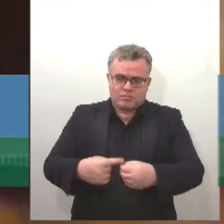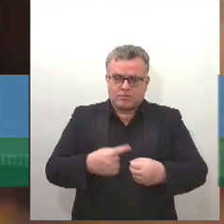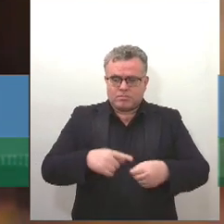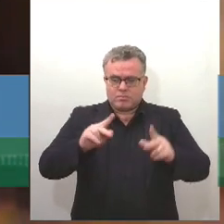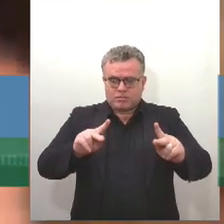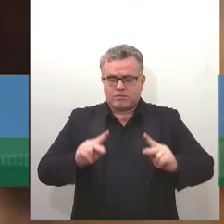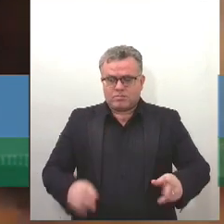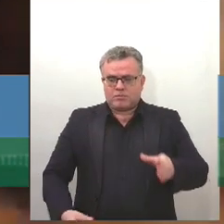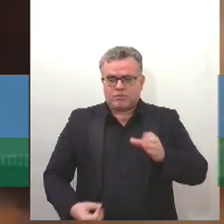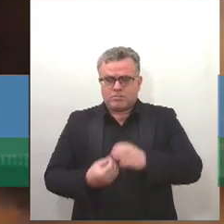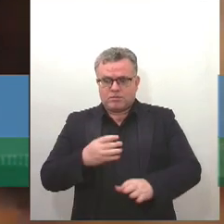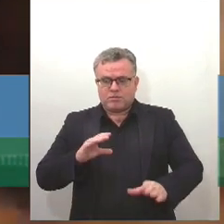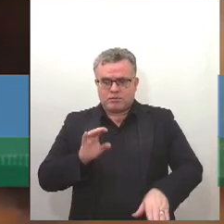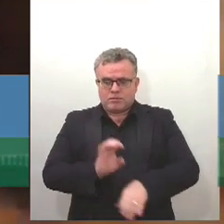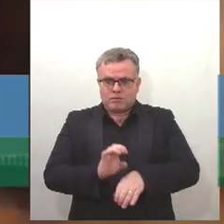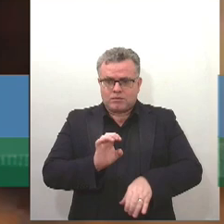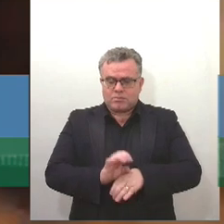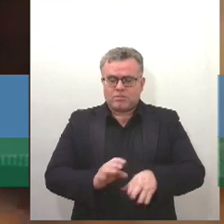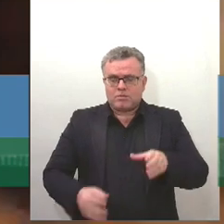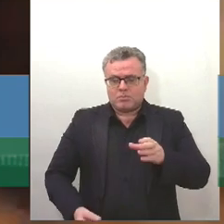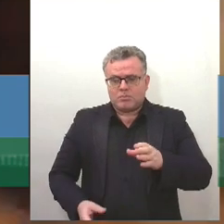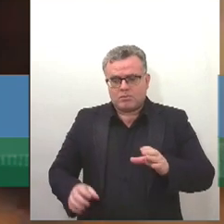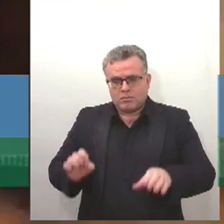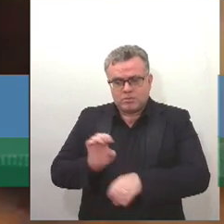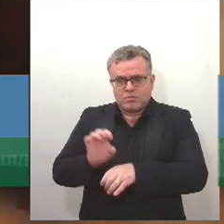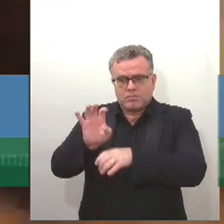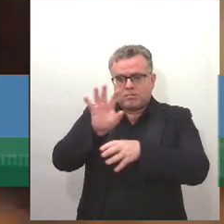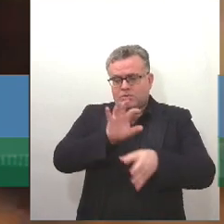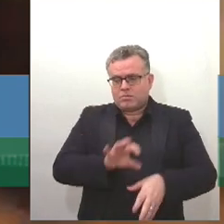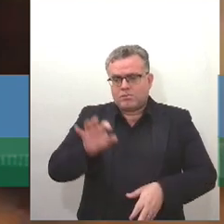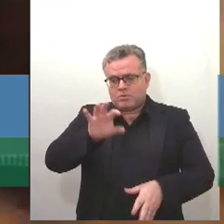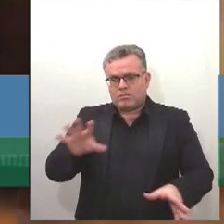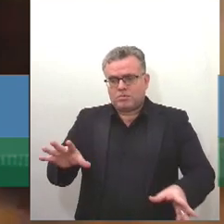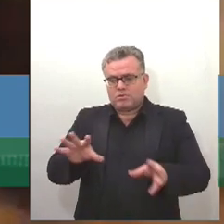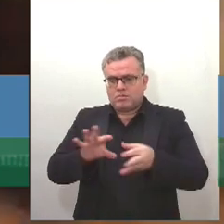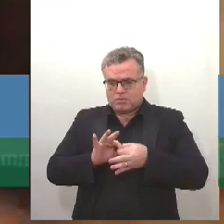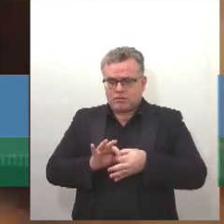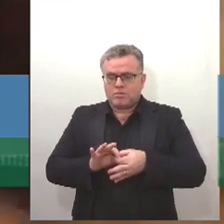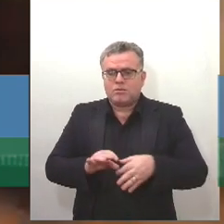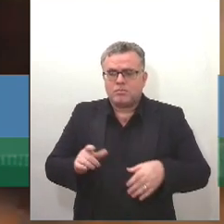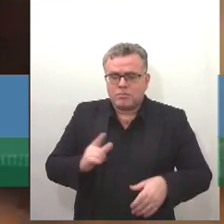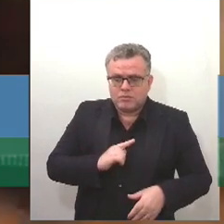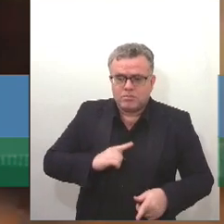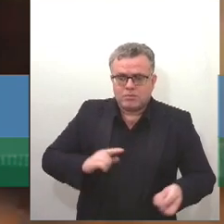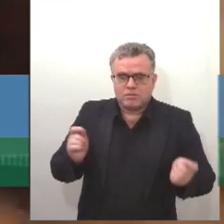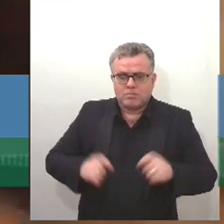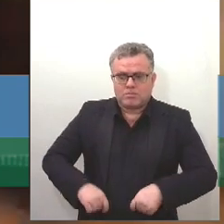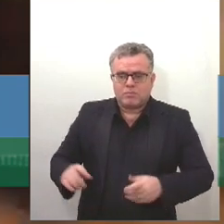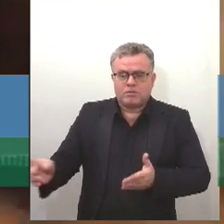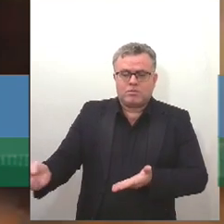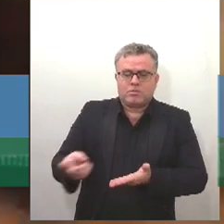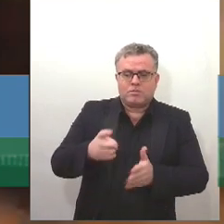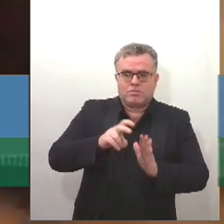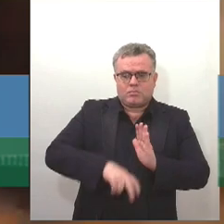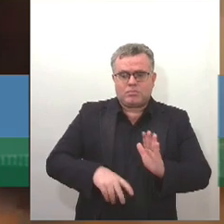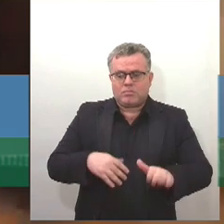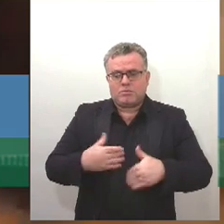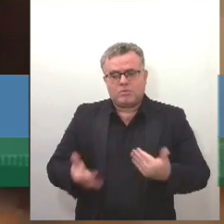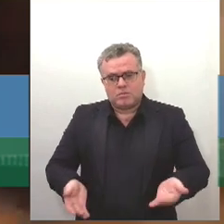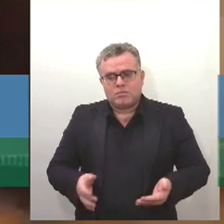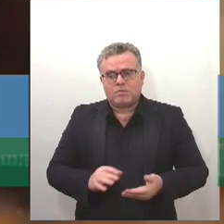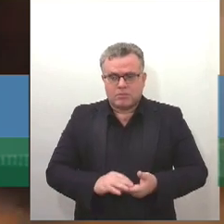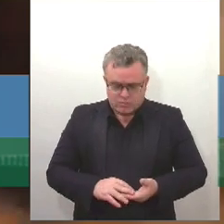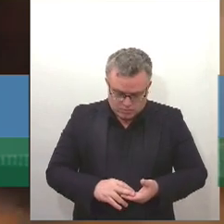que formam a Federação e todo eles com competências tributárias eu tô dizendo isso pelo seguinte ajustar um